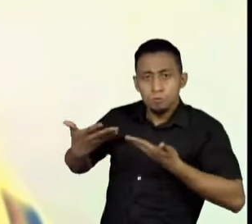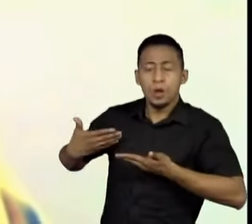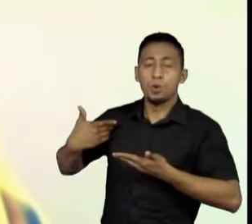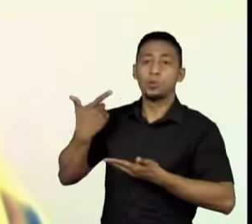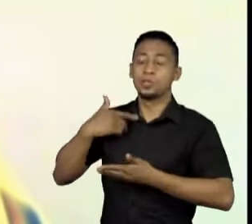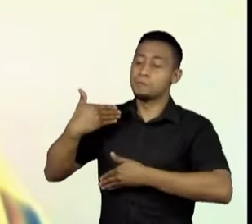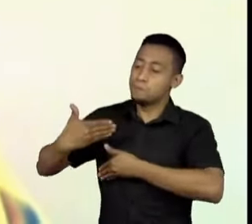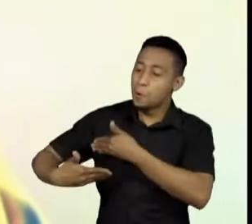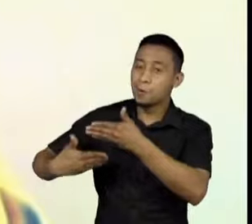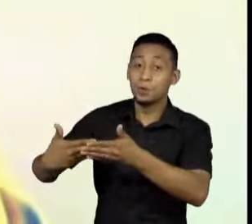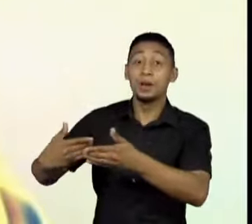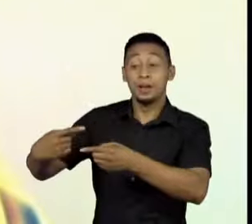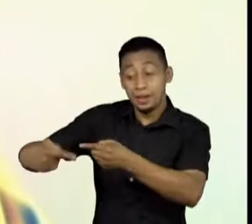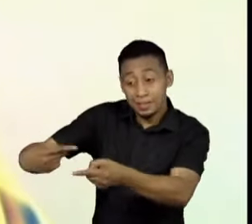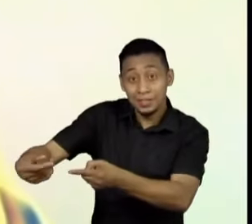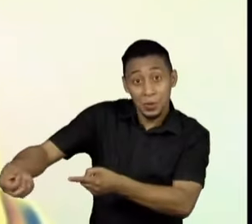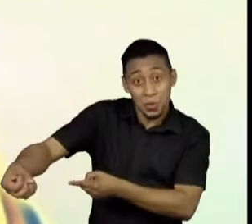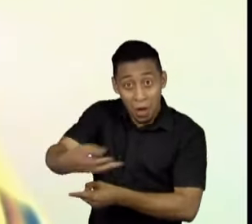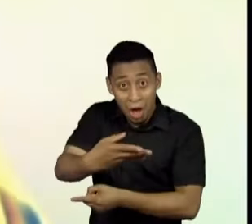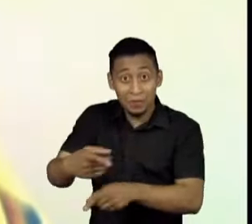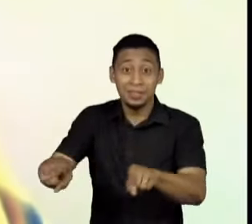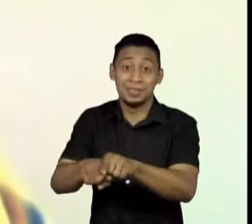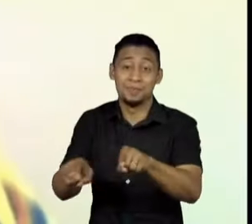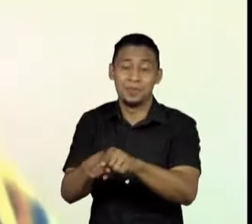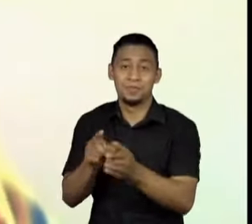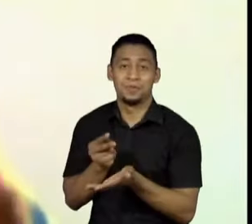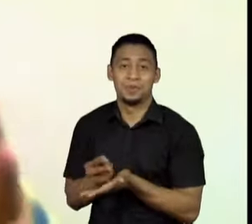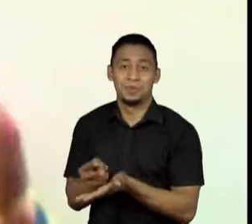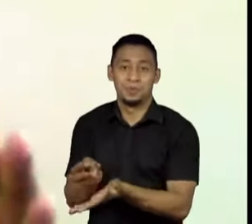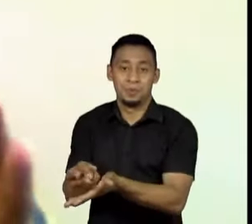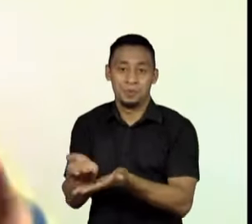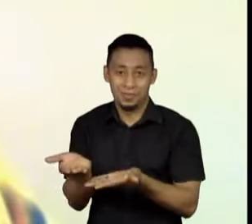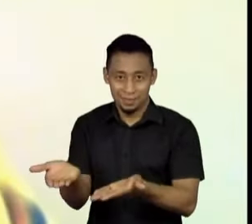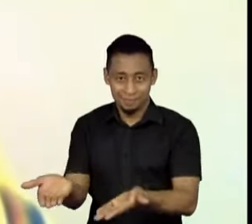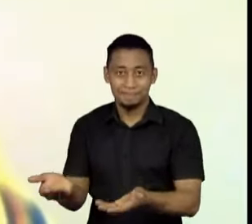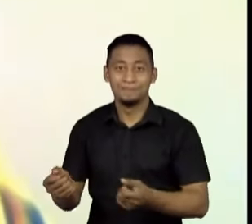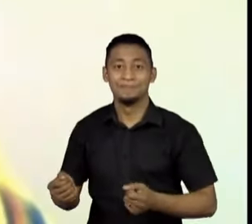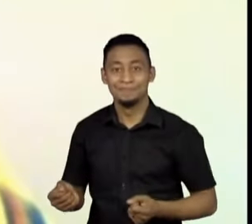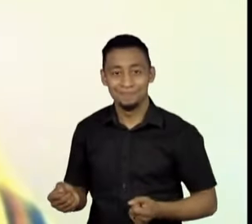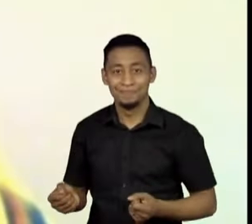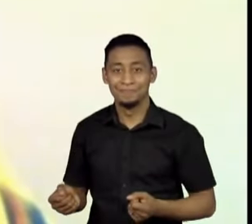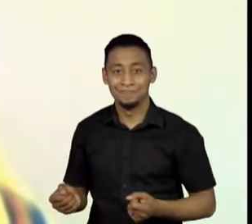como a juventude que está aí e que está